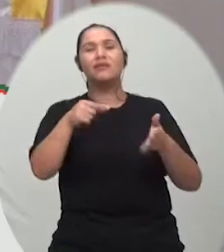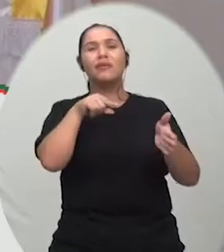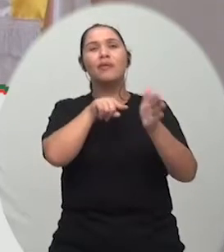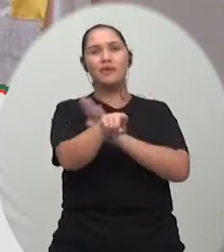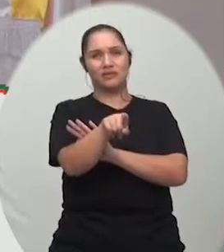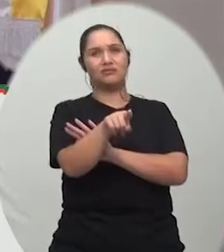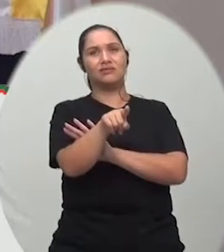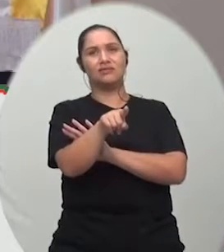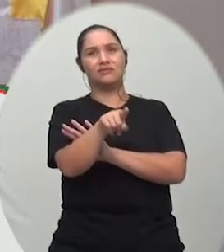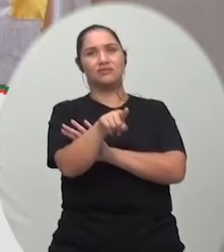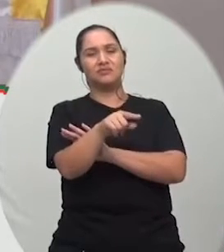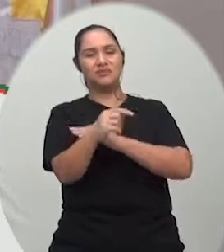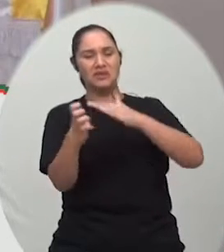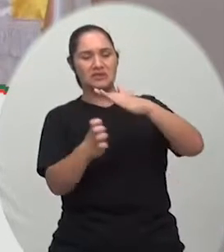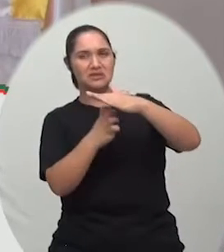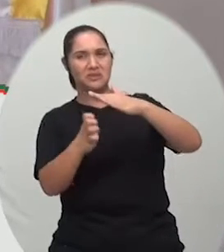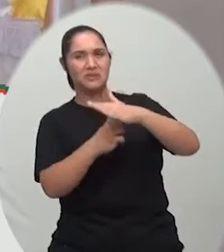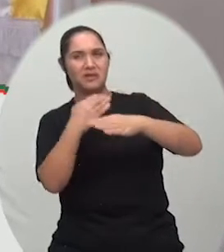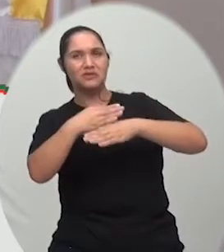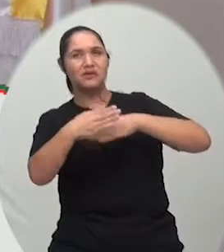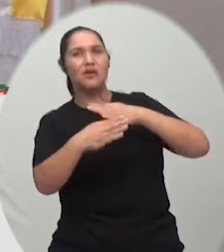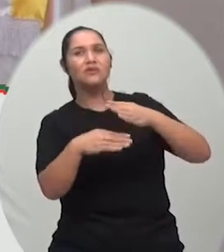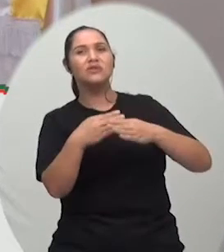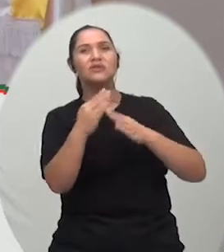para o município, não existe fiscalização?